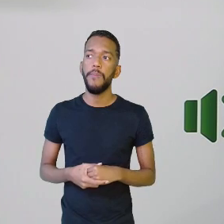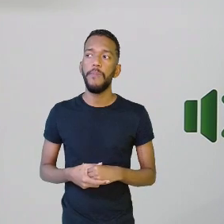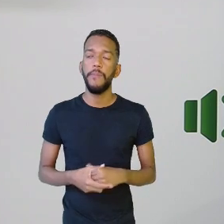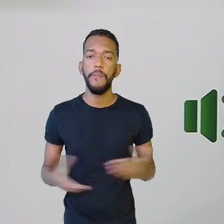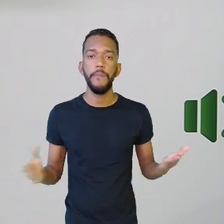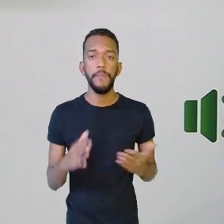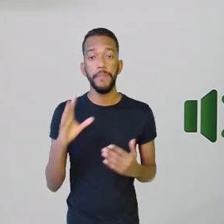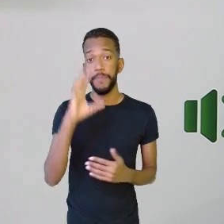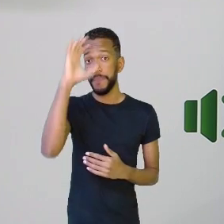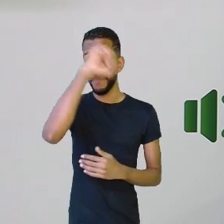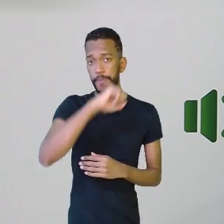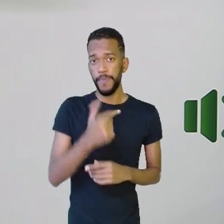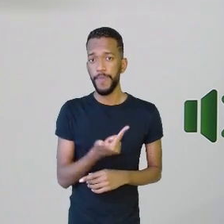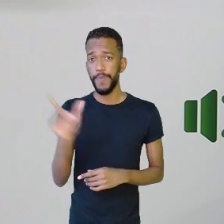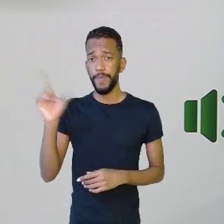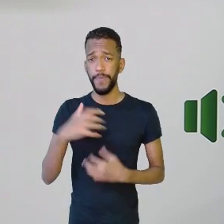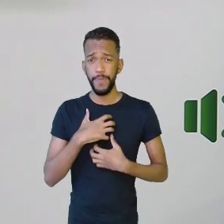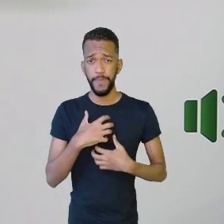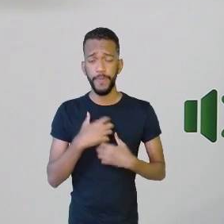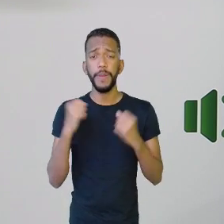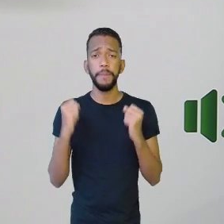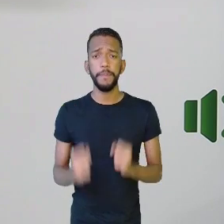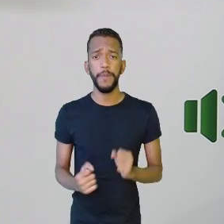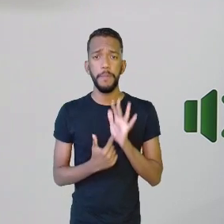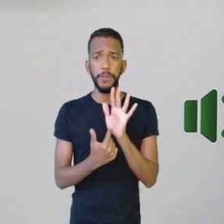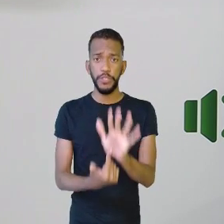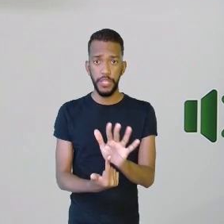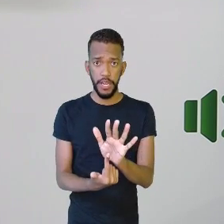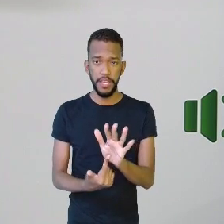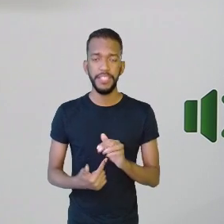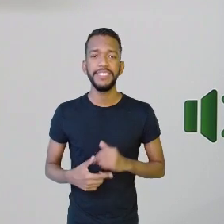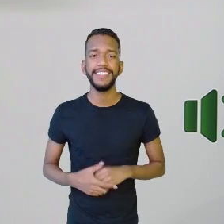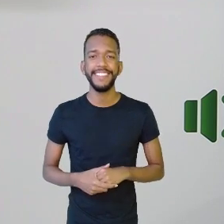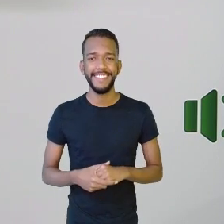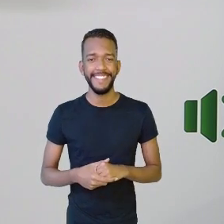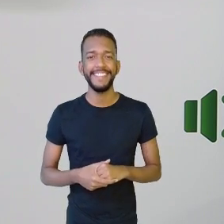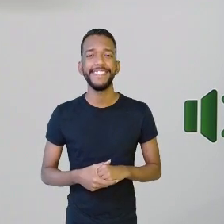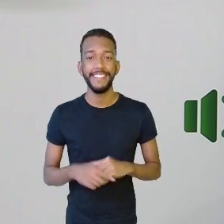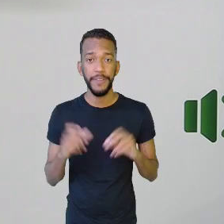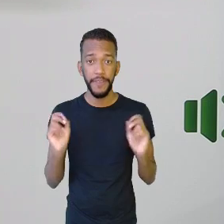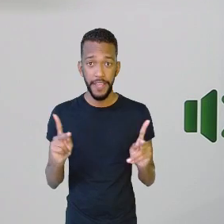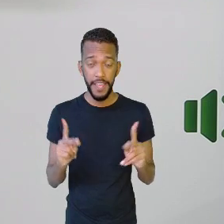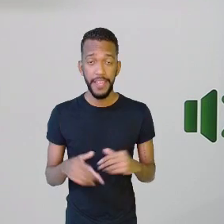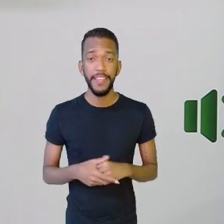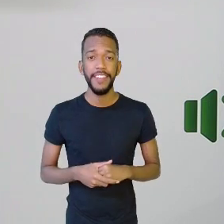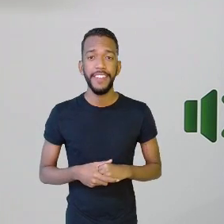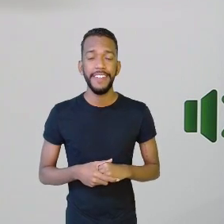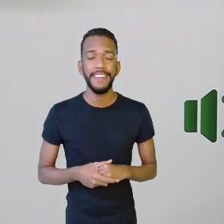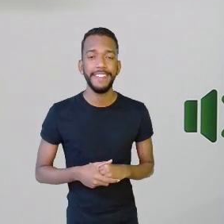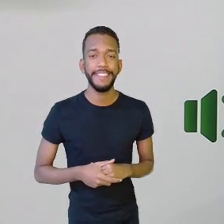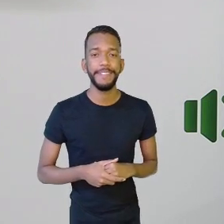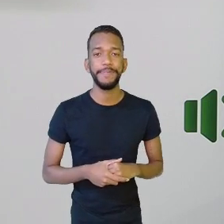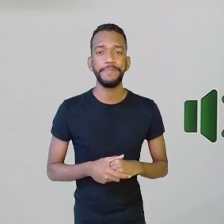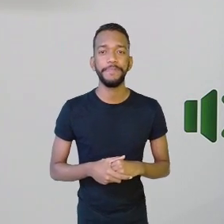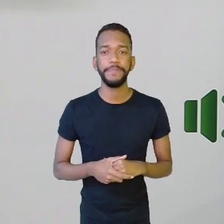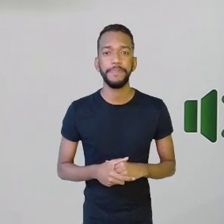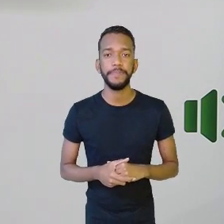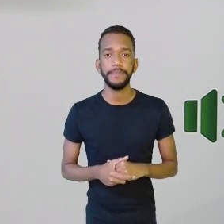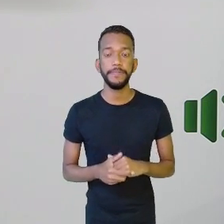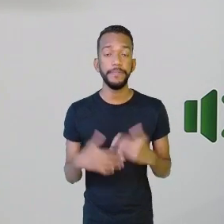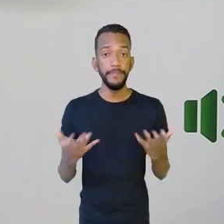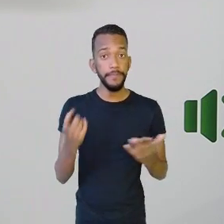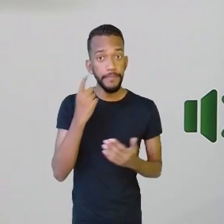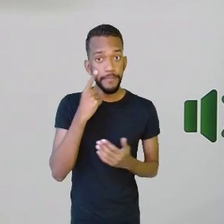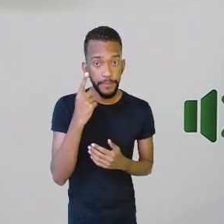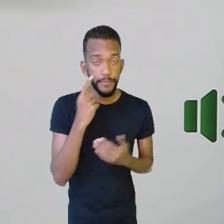Aprendendo outra forma de representar, ok? Vamos lá. Vamos ver aqui